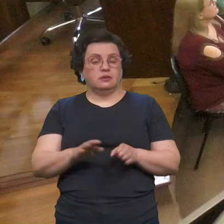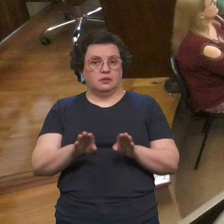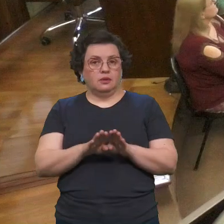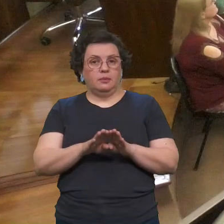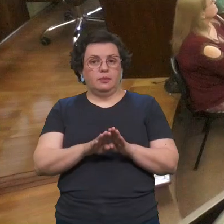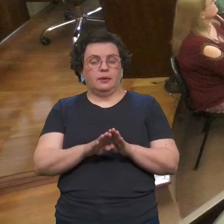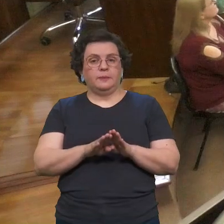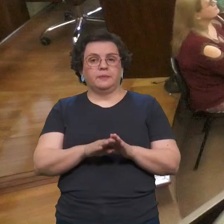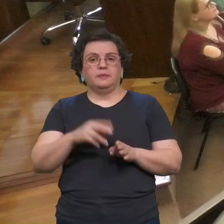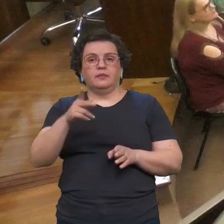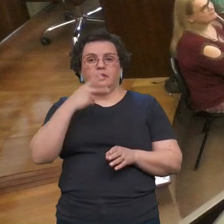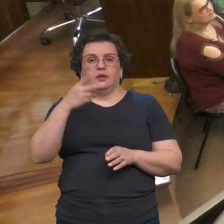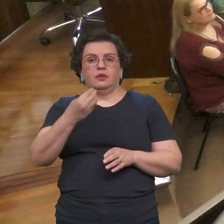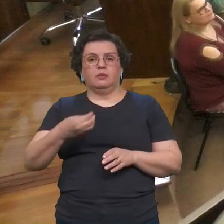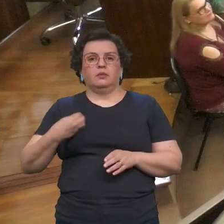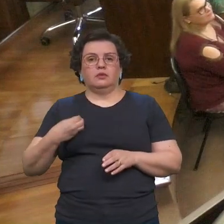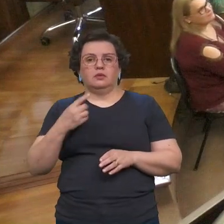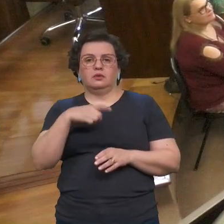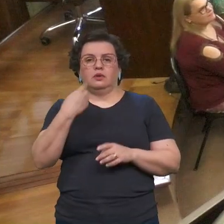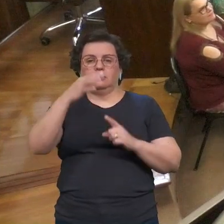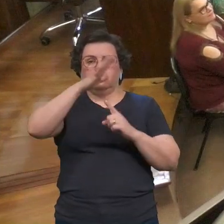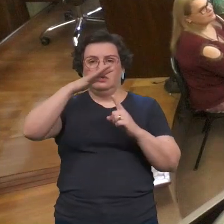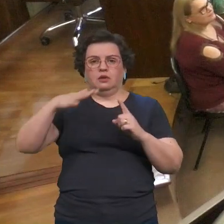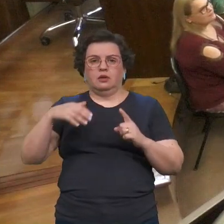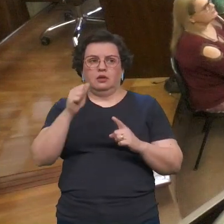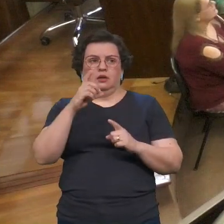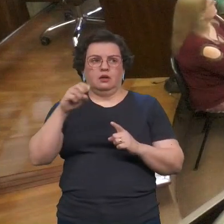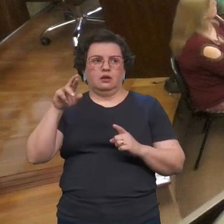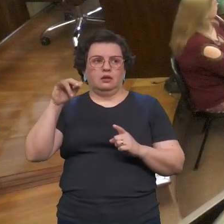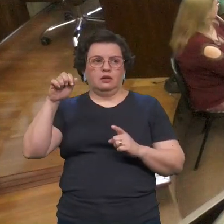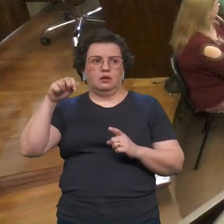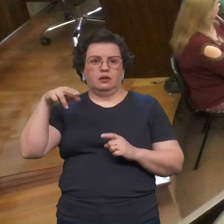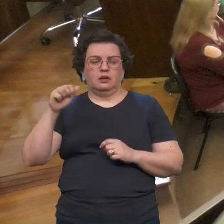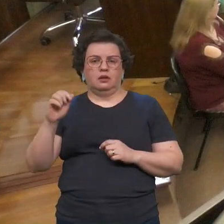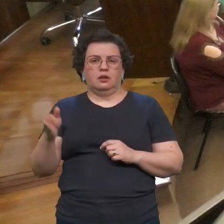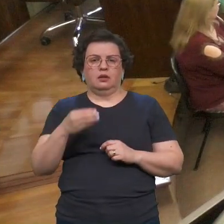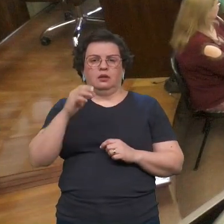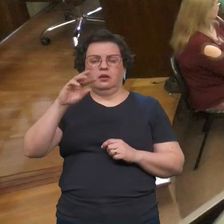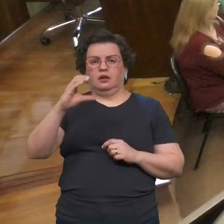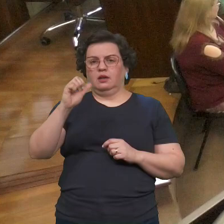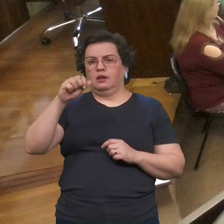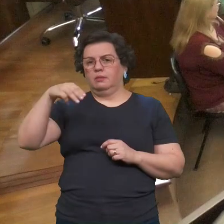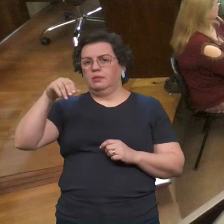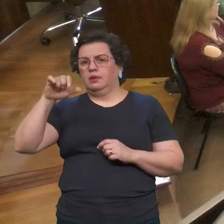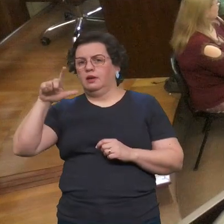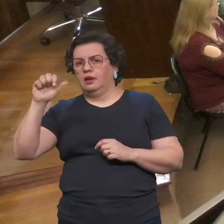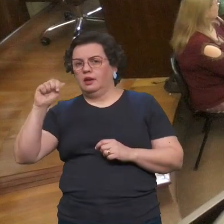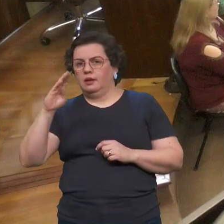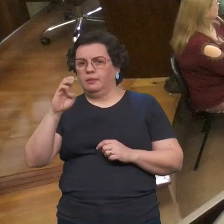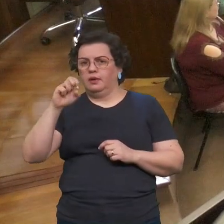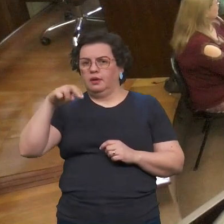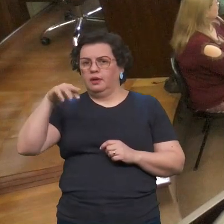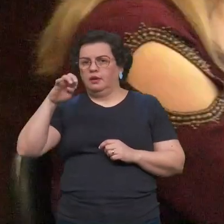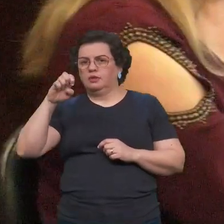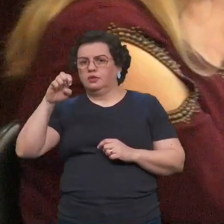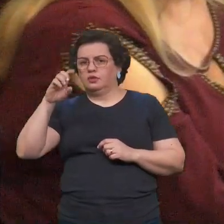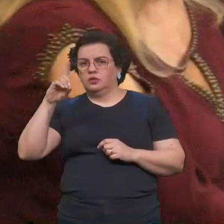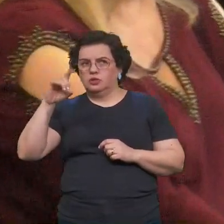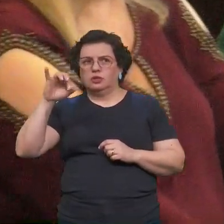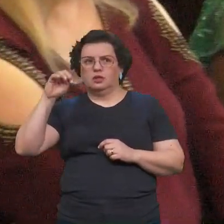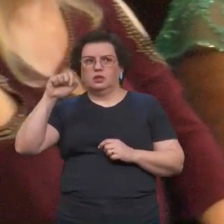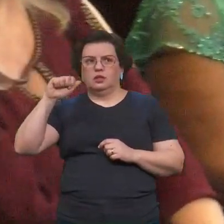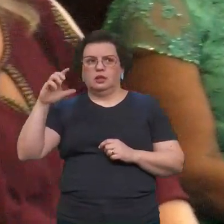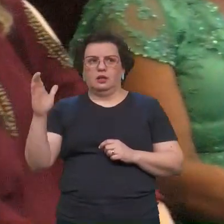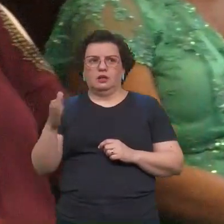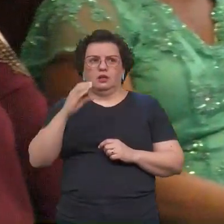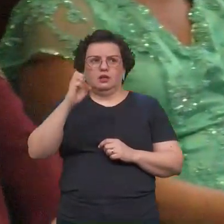homenageadas: Adriana Tognoli, Benedita da Silva, Camila Rodrigues da Silva, Célia Batista de Melo